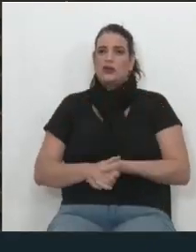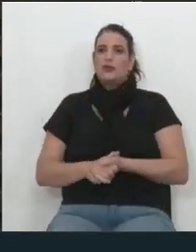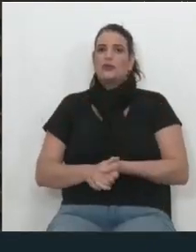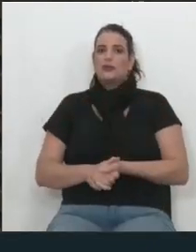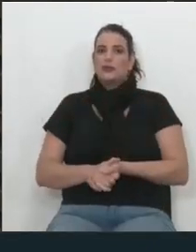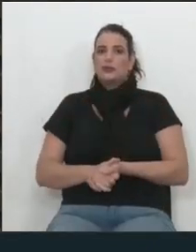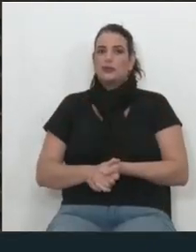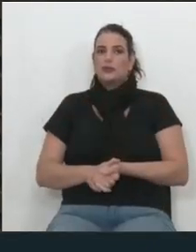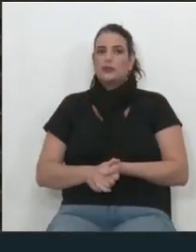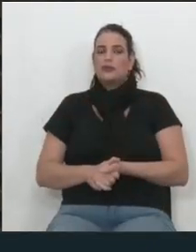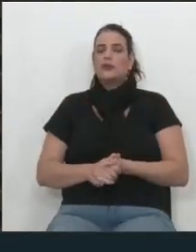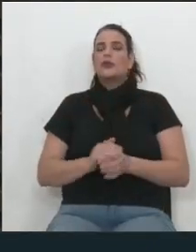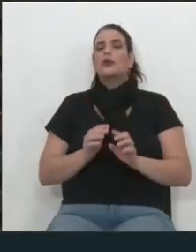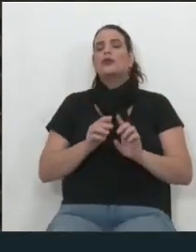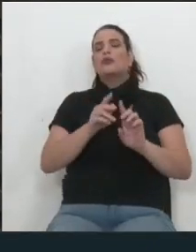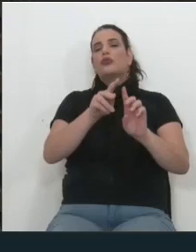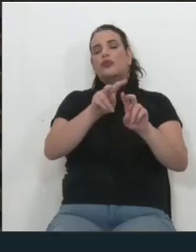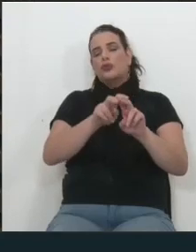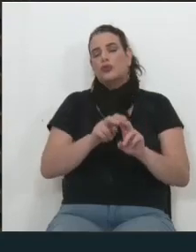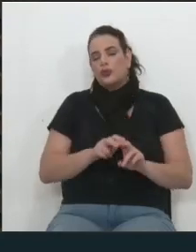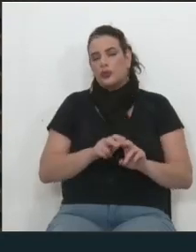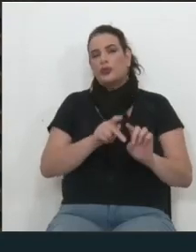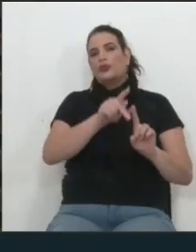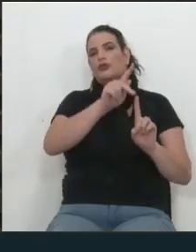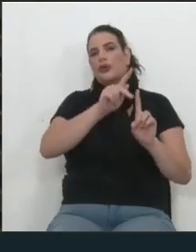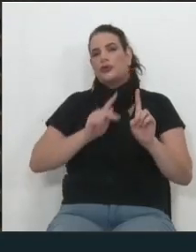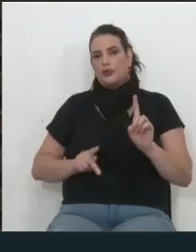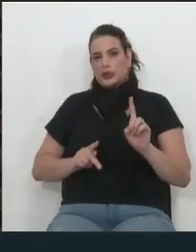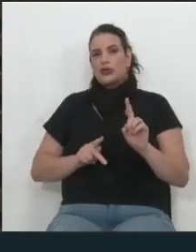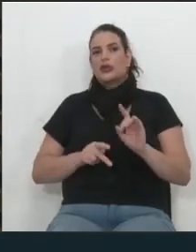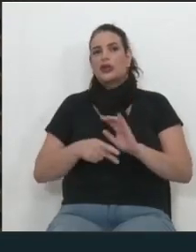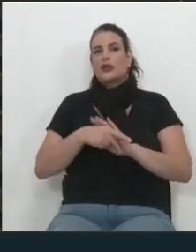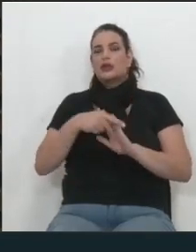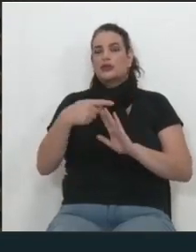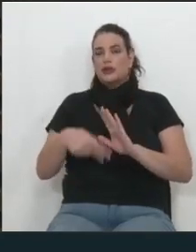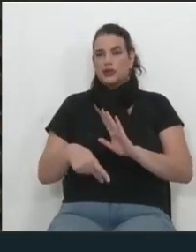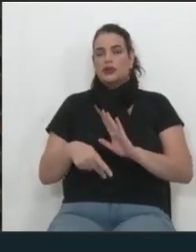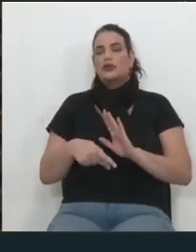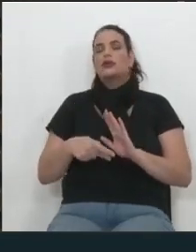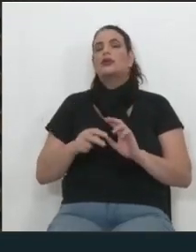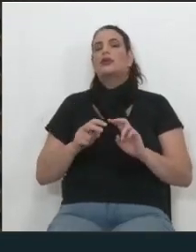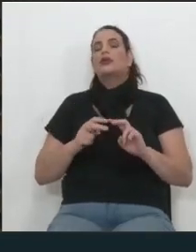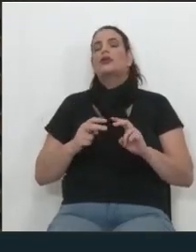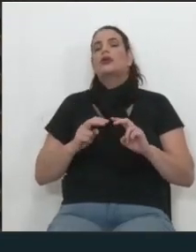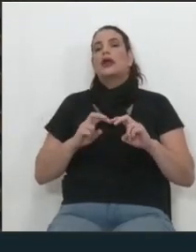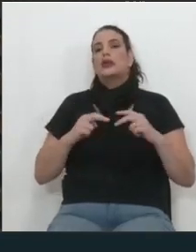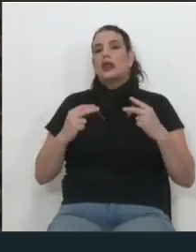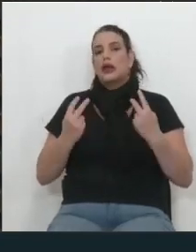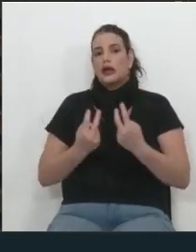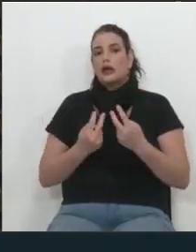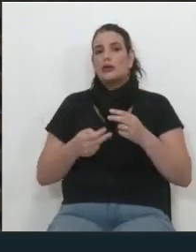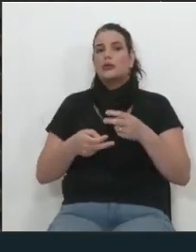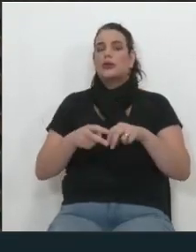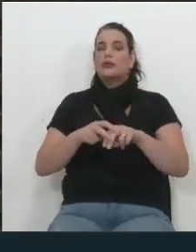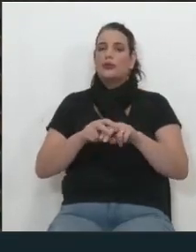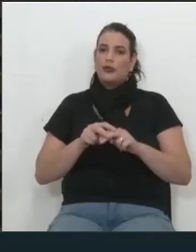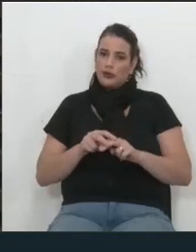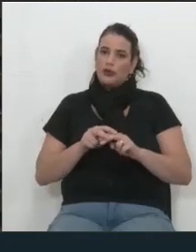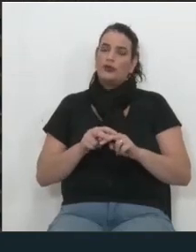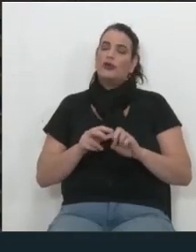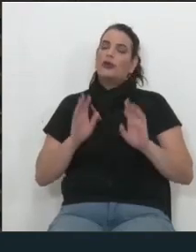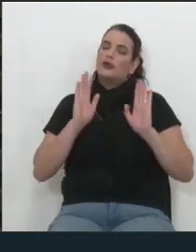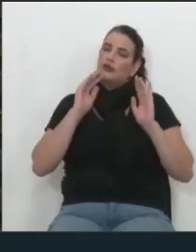senhor presidente da Câmara, dê atenção sobre aquele pronto atendimento